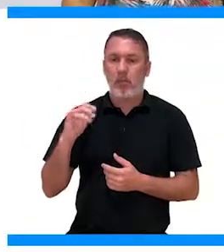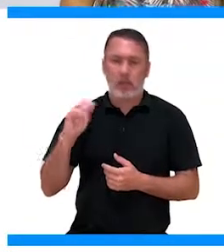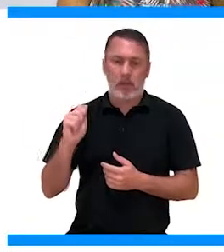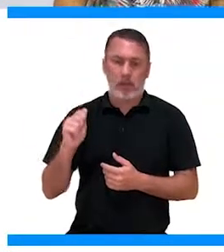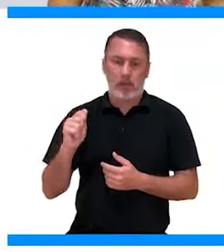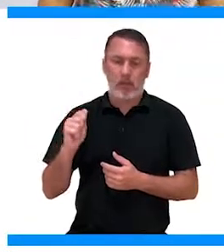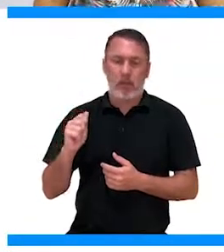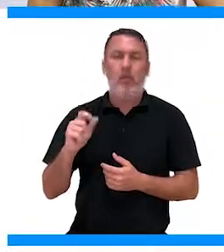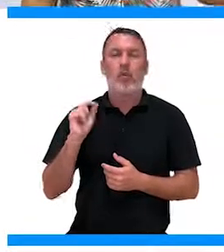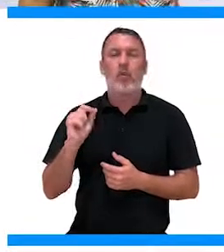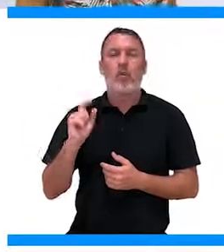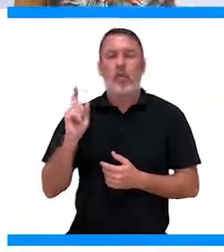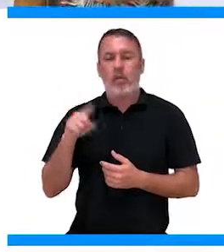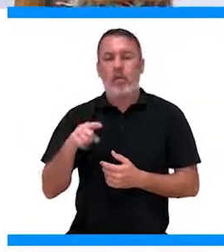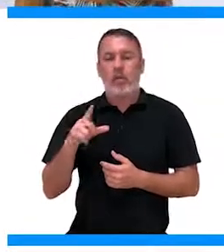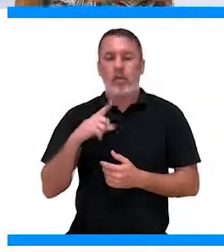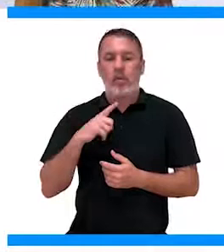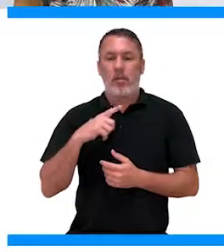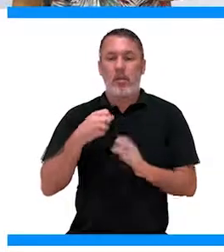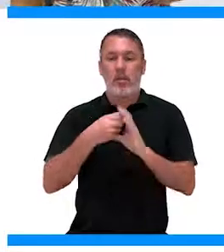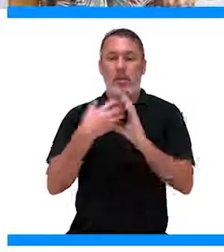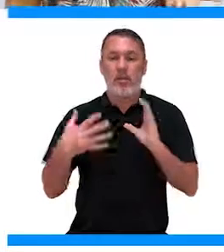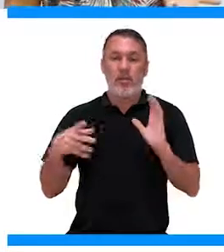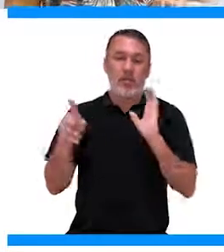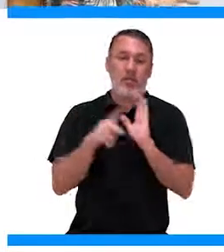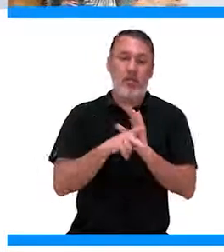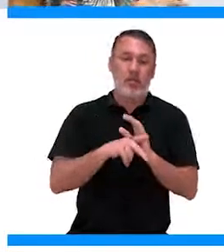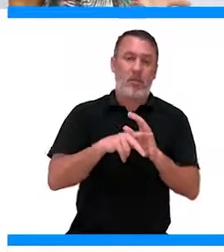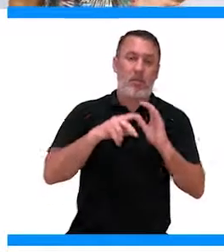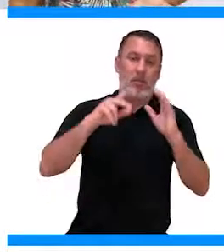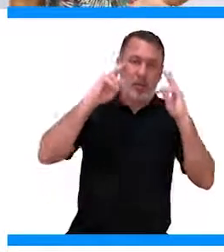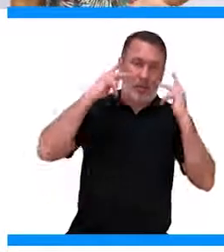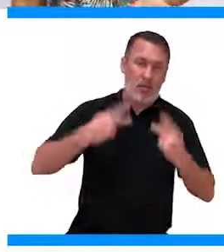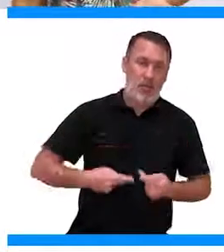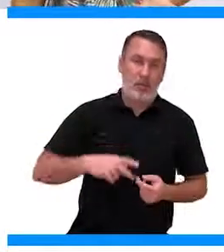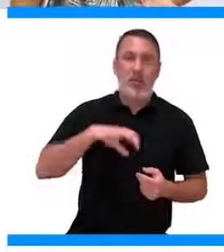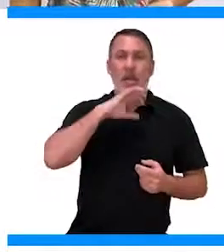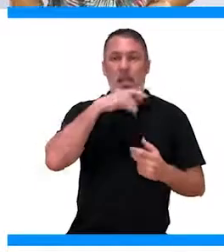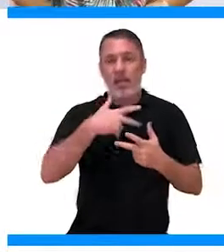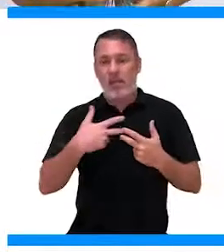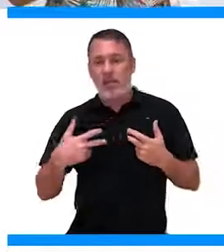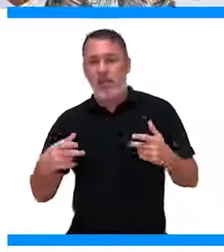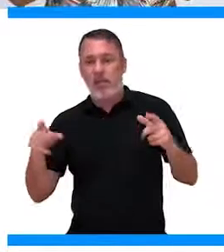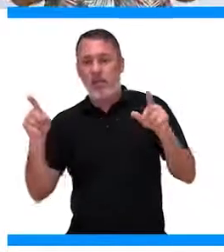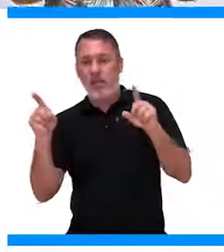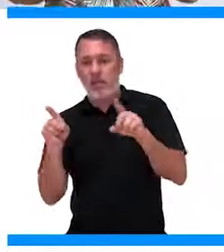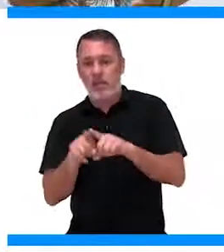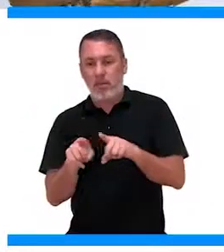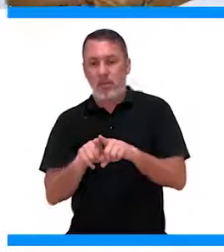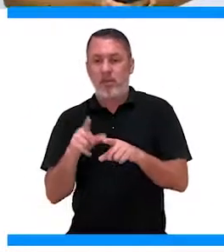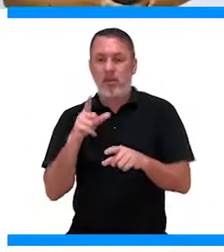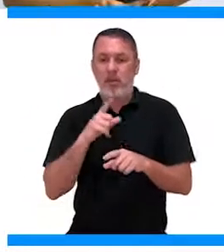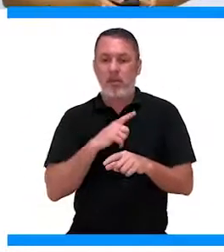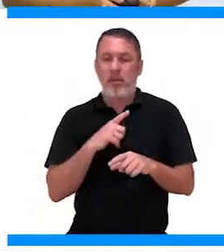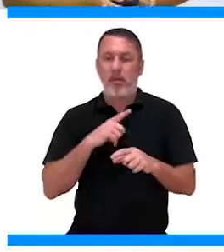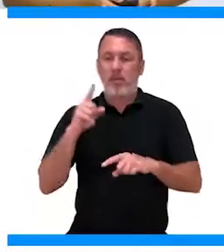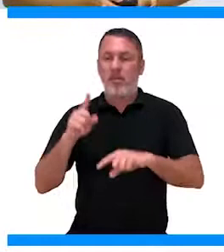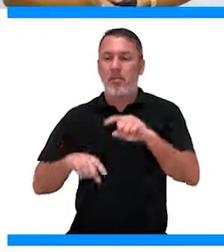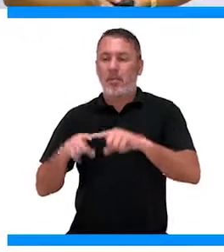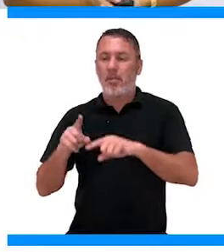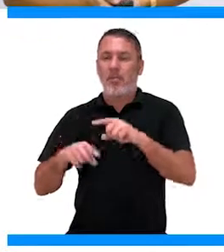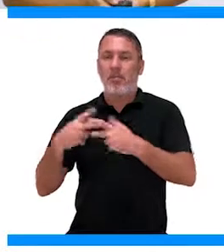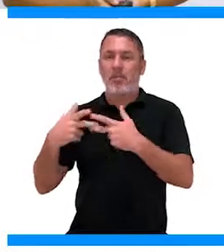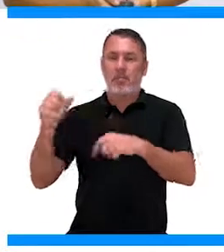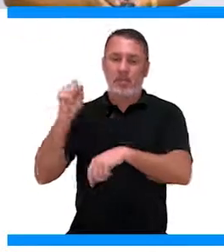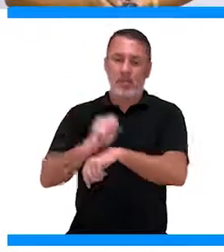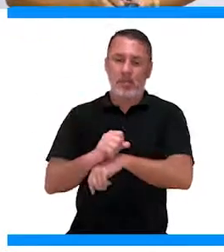uma atribuição de características humanas a animais e objetos inanimados, né? Também pode ser chamado de